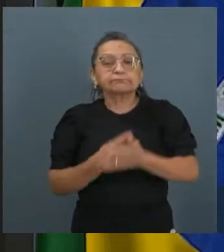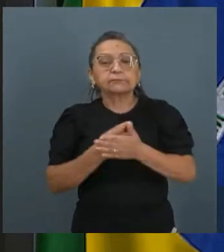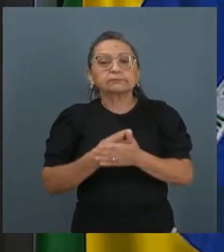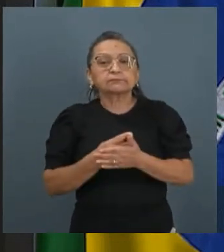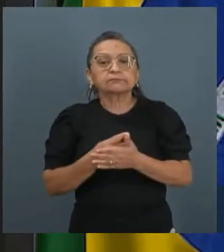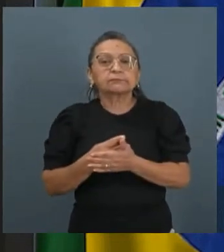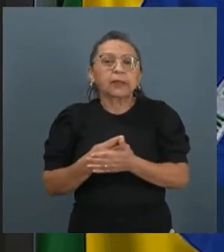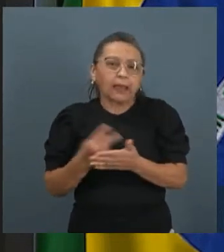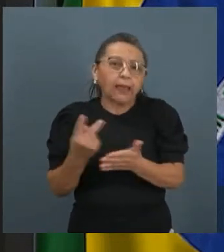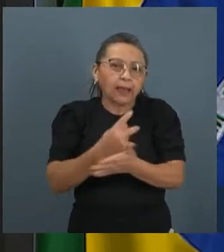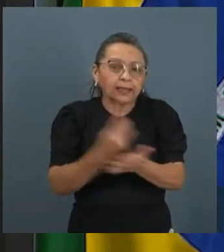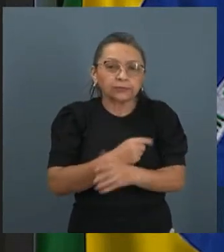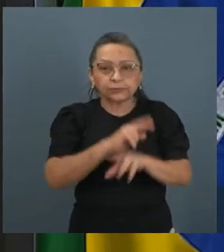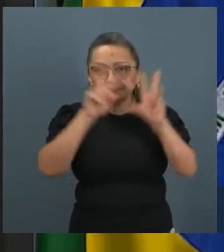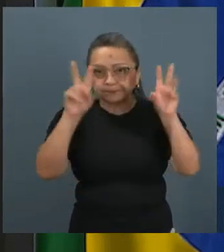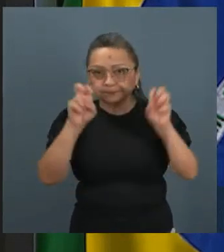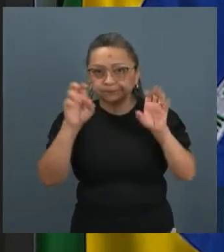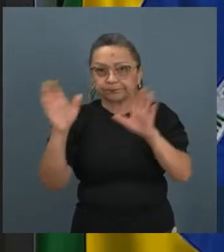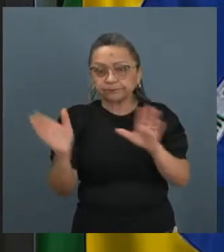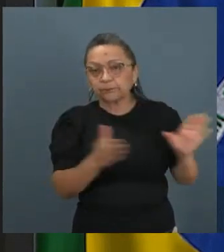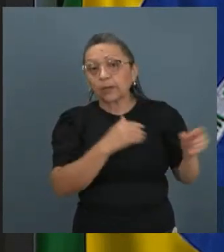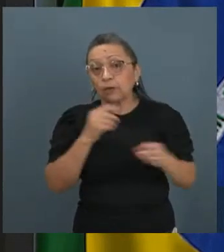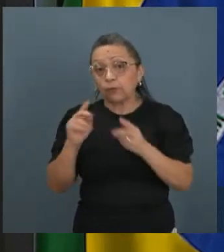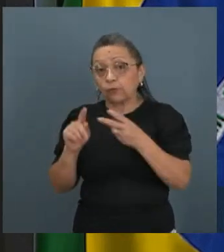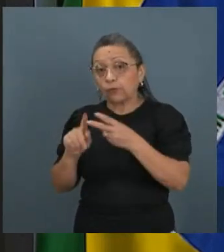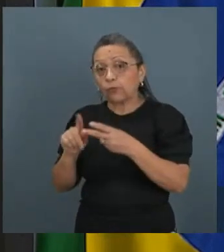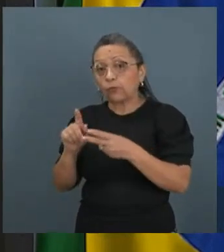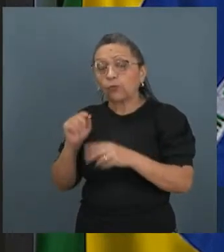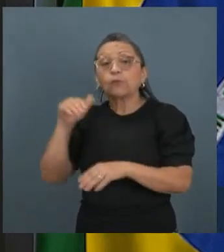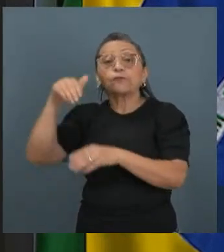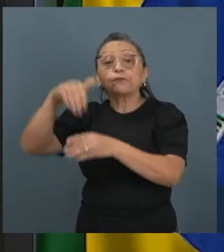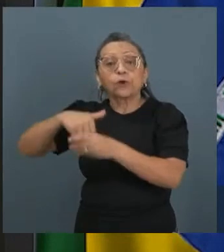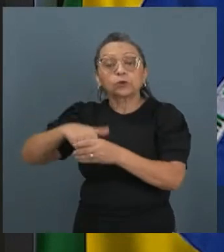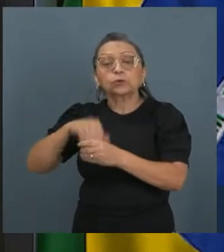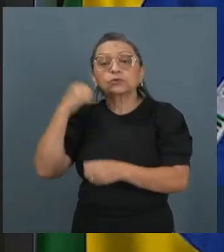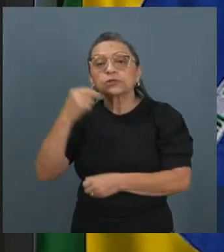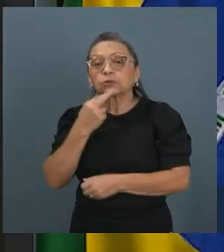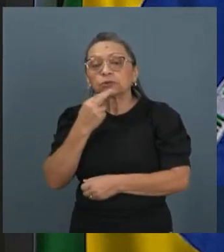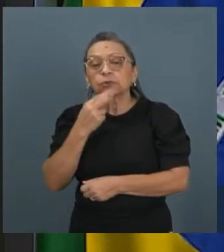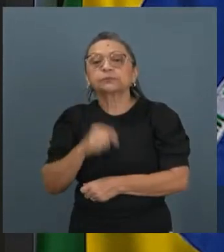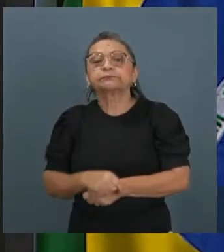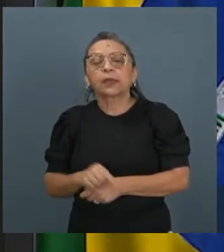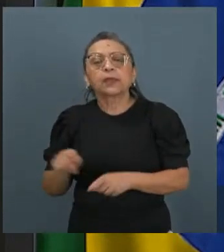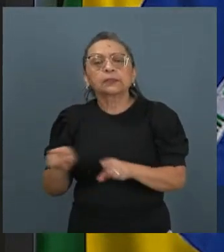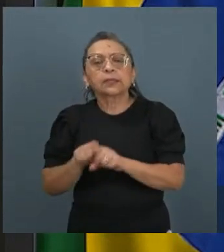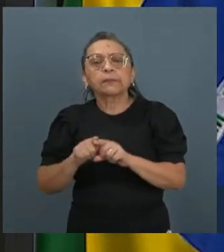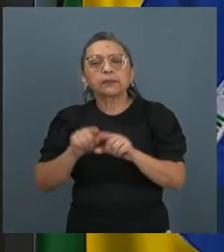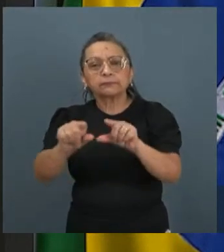ilegais. Fecho aspas. O voto do senador Randolph Rodrigues também dá